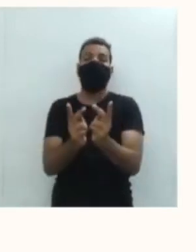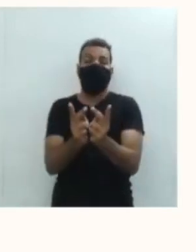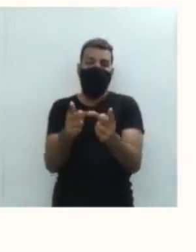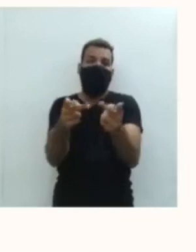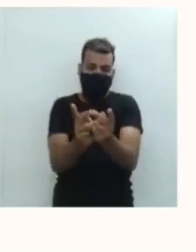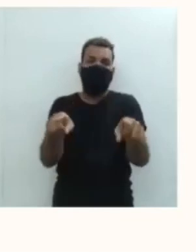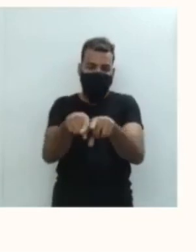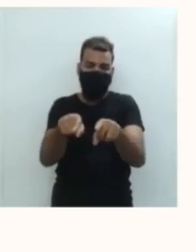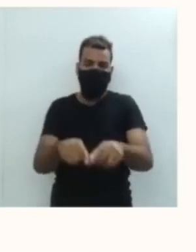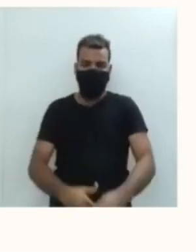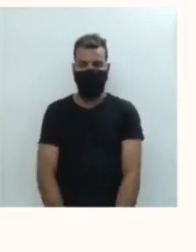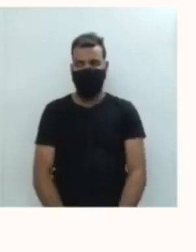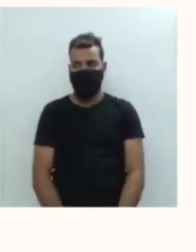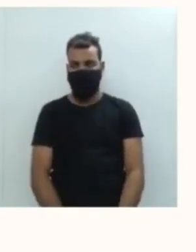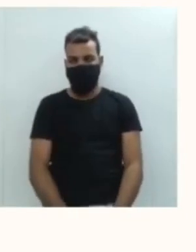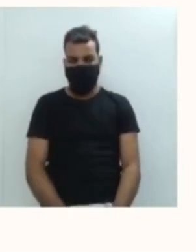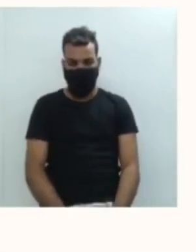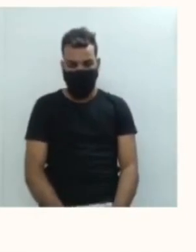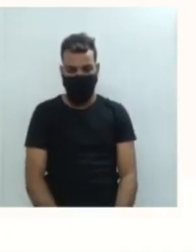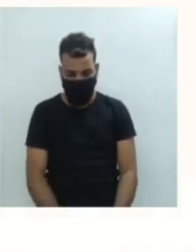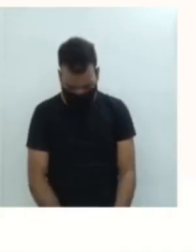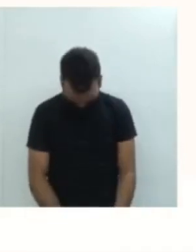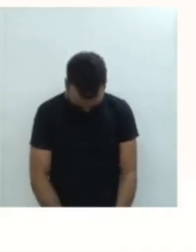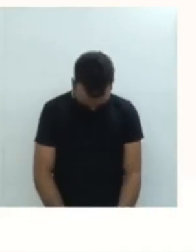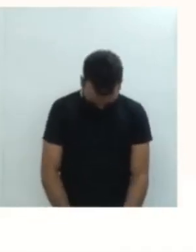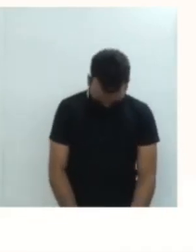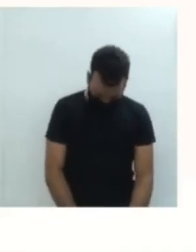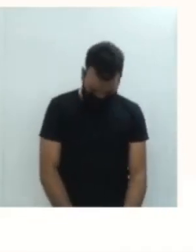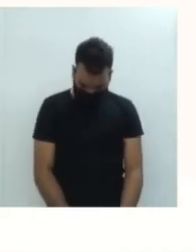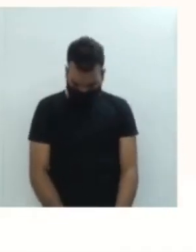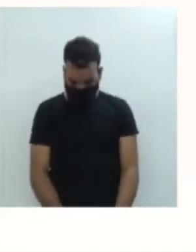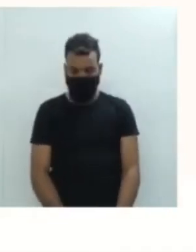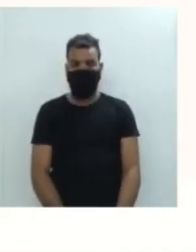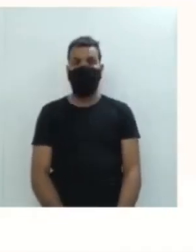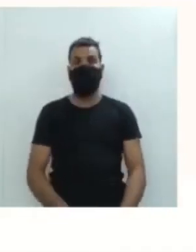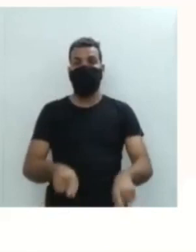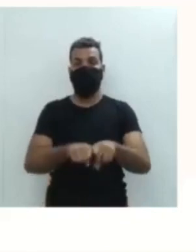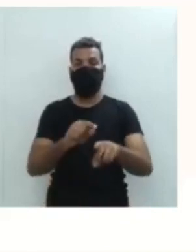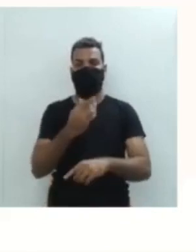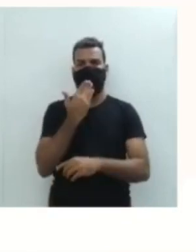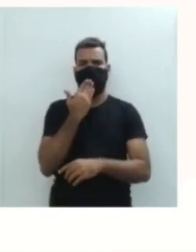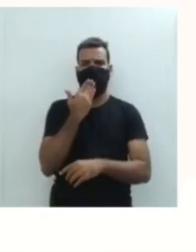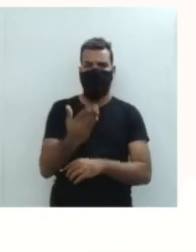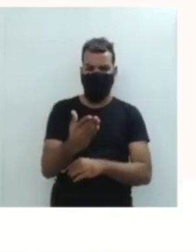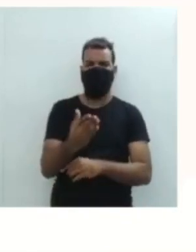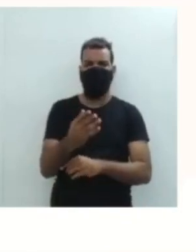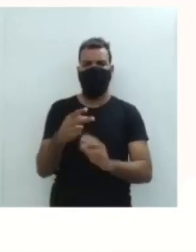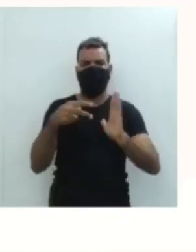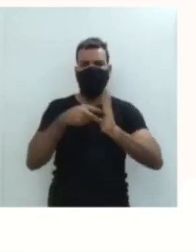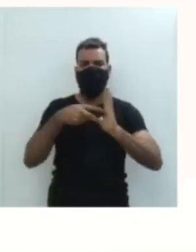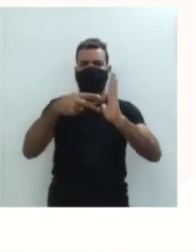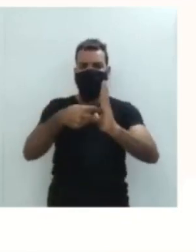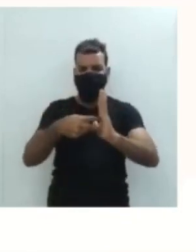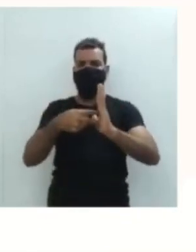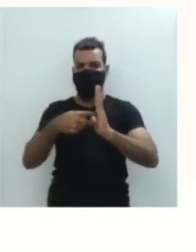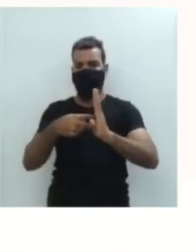prato também então aqui embaixo nós temos que pedir dos pontos dos